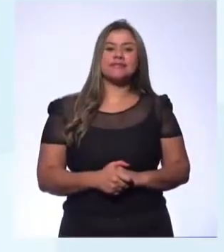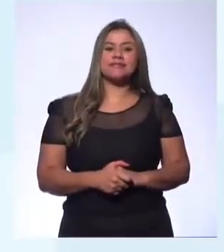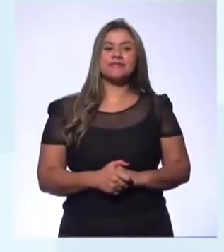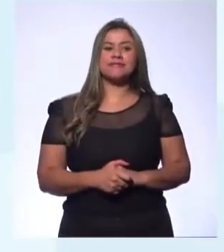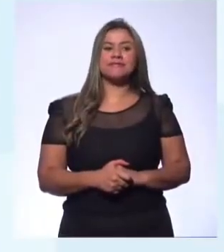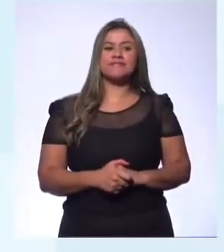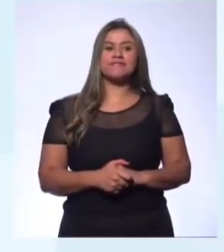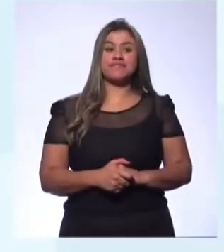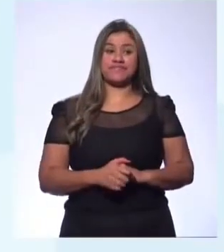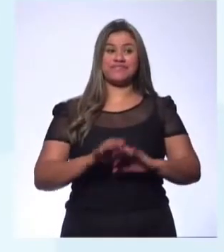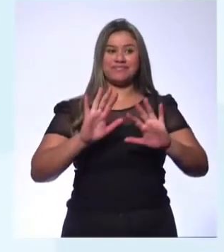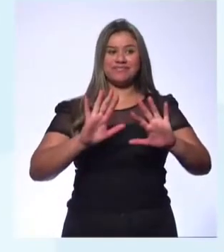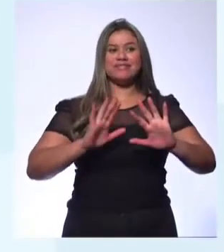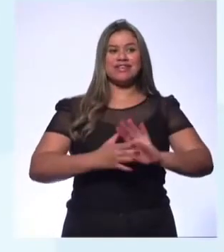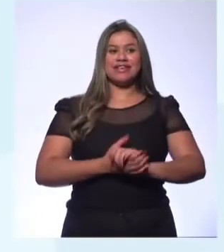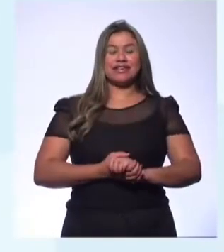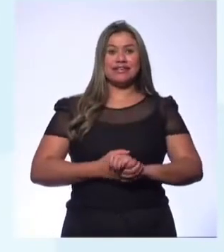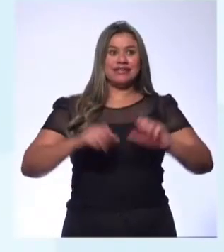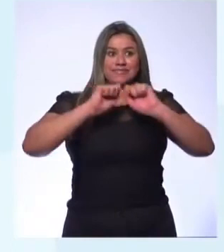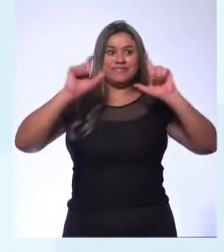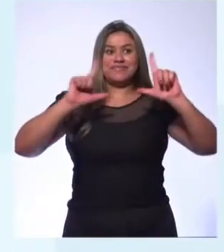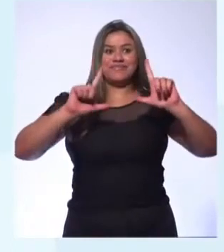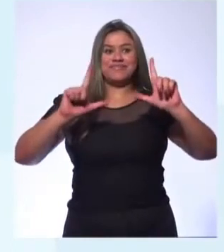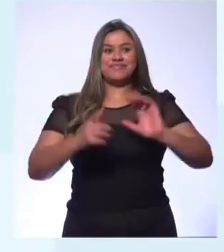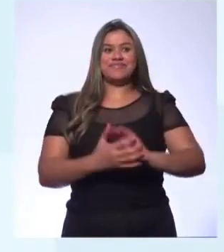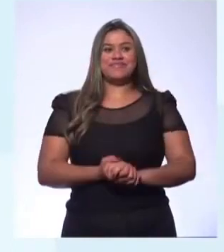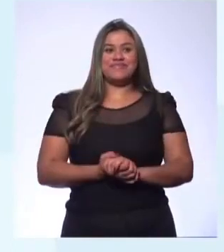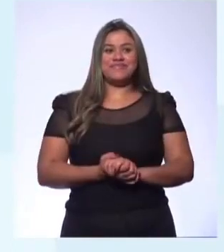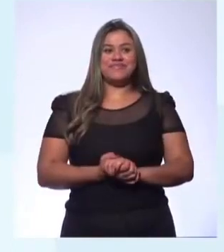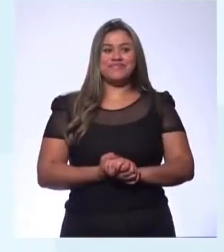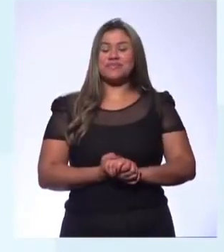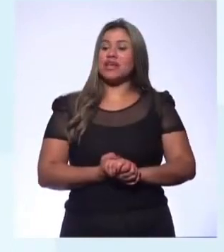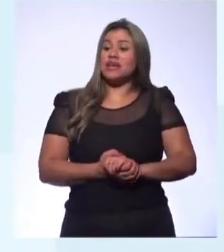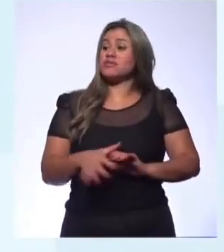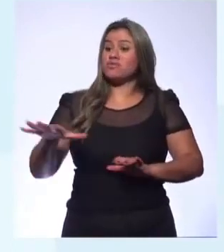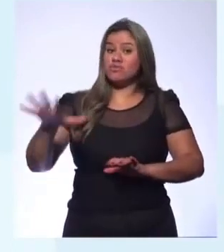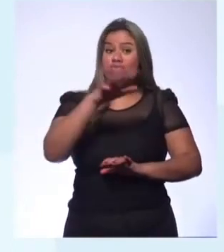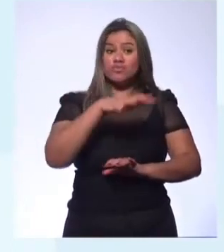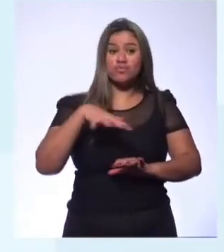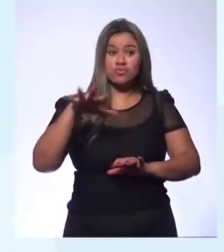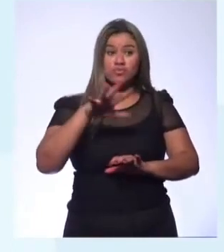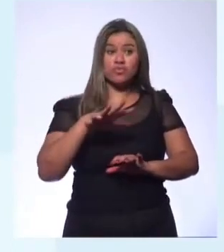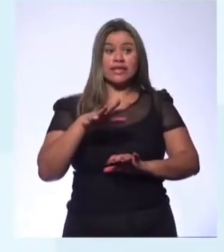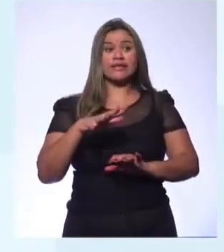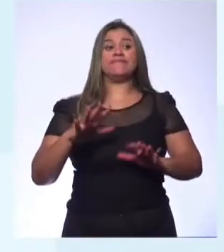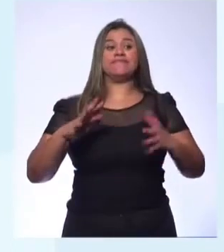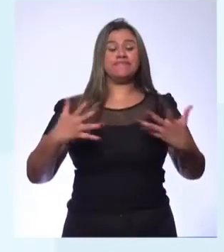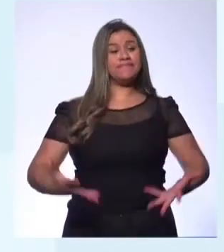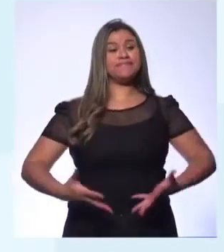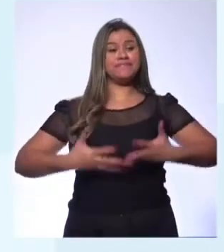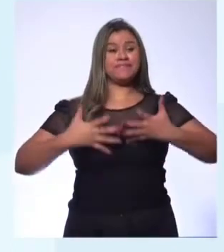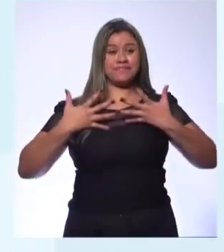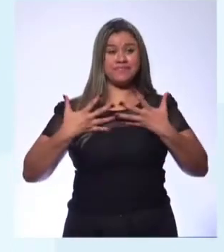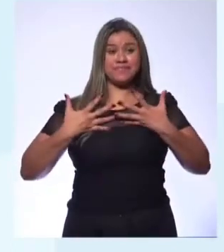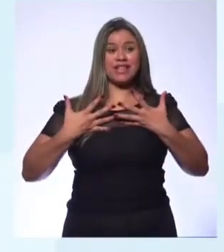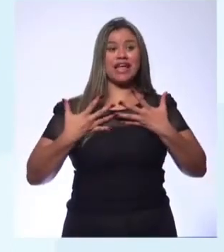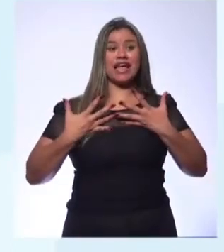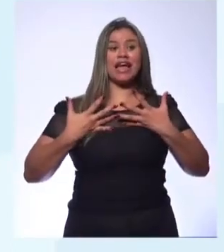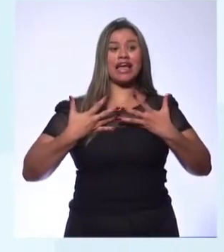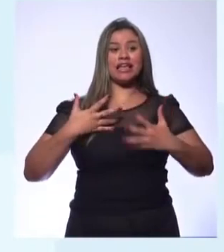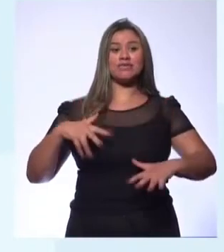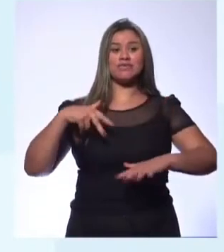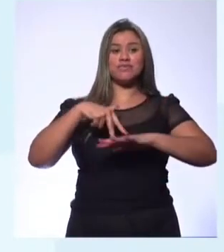Professora, como é? Vamos lá, então. Atenção! Digníssimas calamidades, é sempre com o mais vivo prazer que ergo